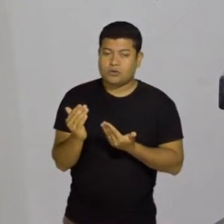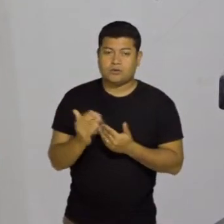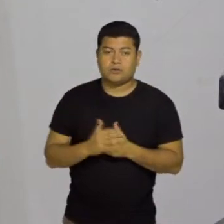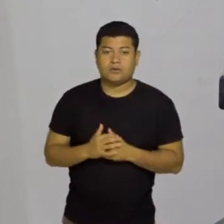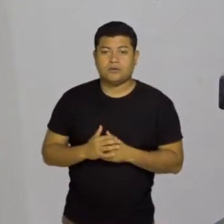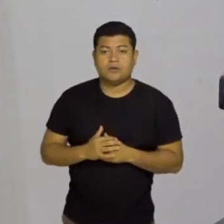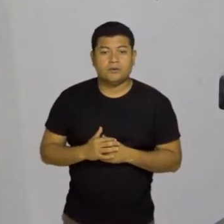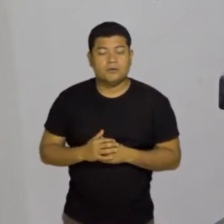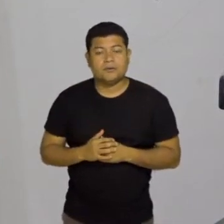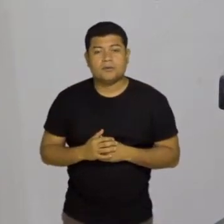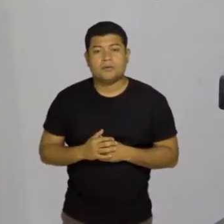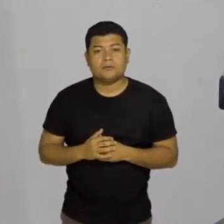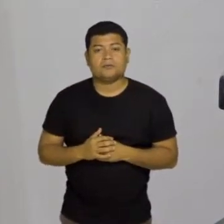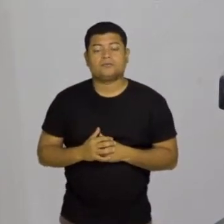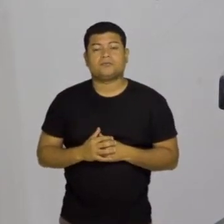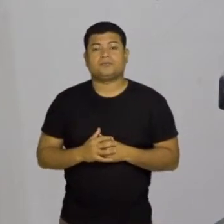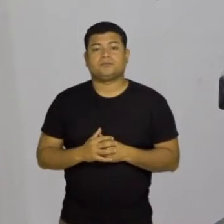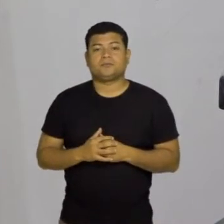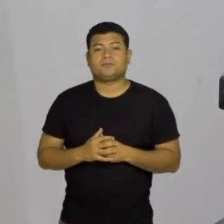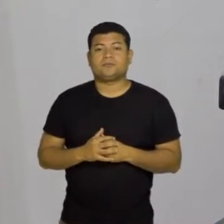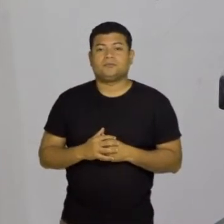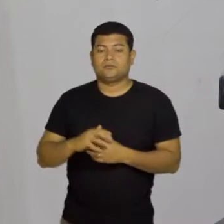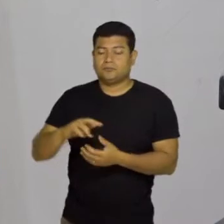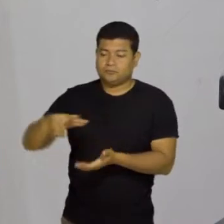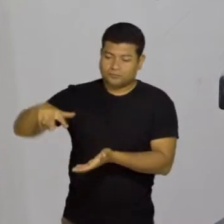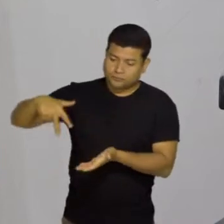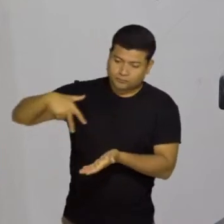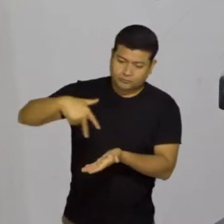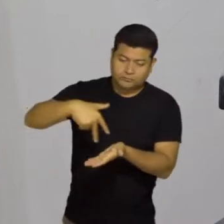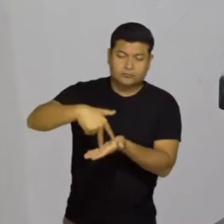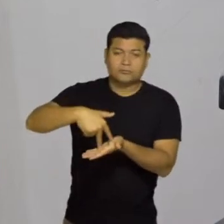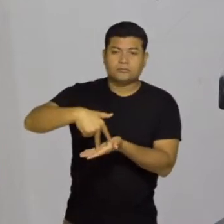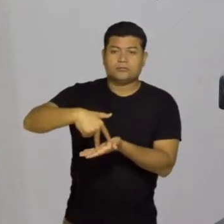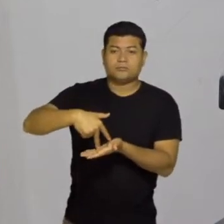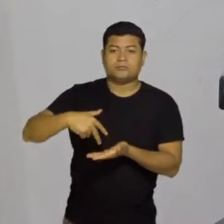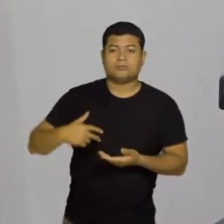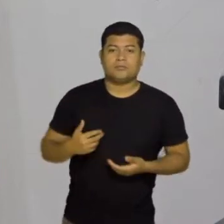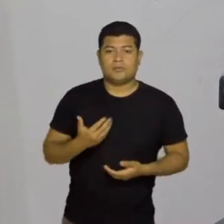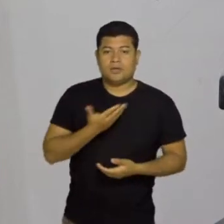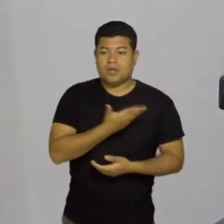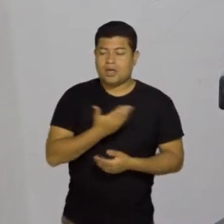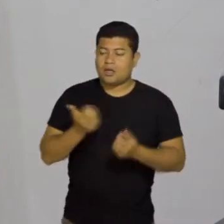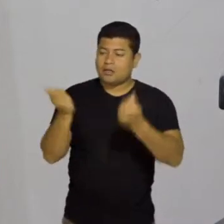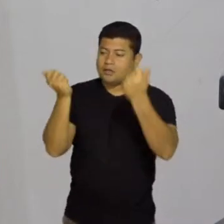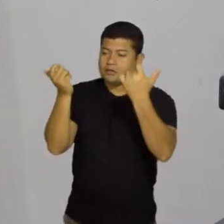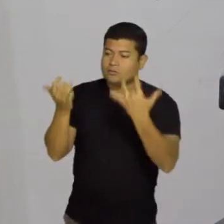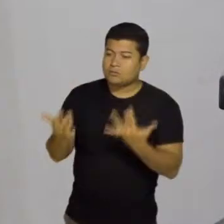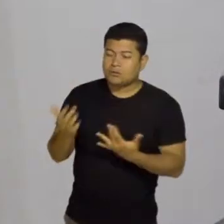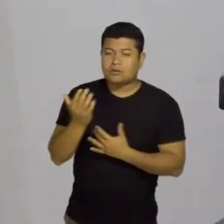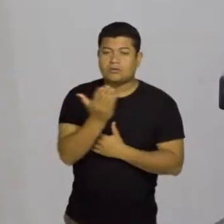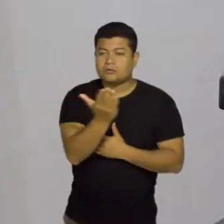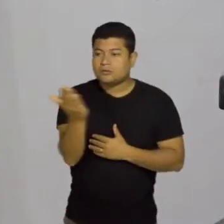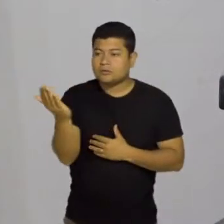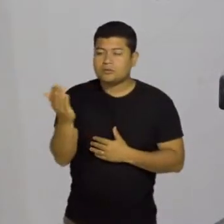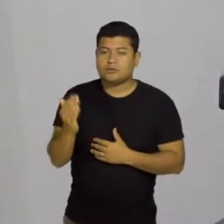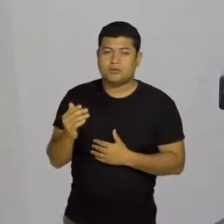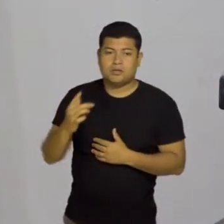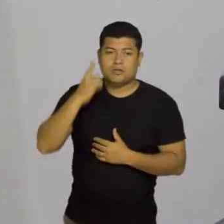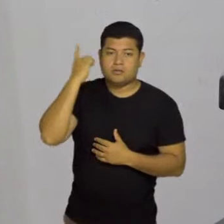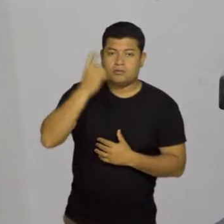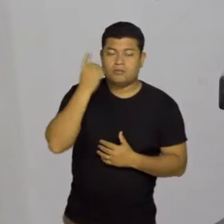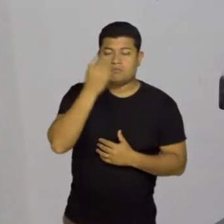nossos jovens viessem até aqui, eles dizerem para o senhor, para os senhores e para as